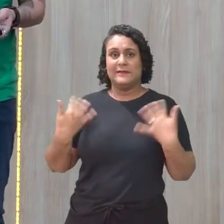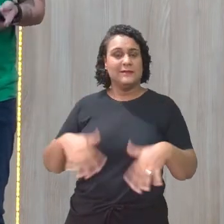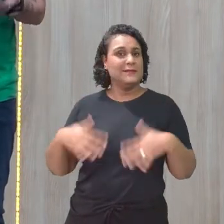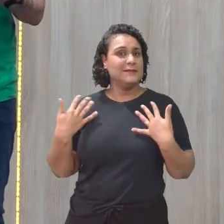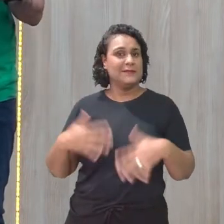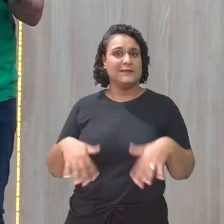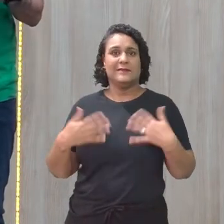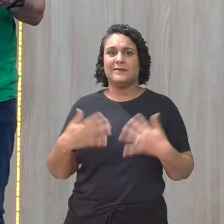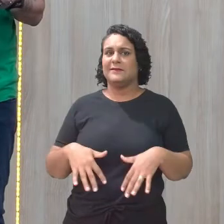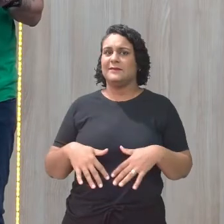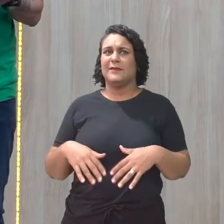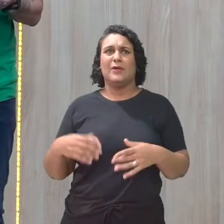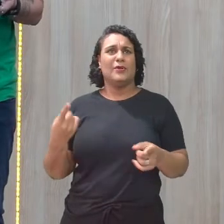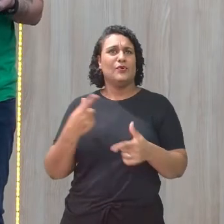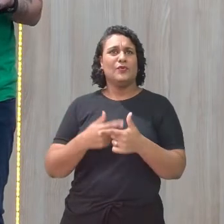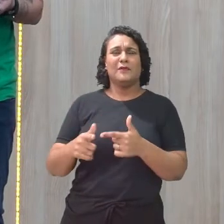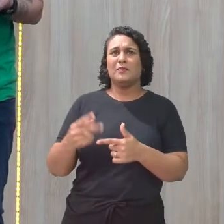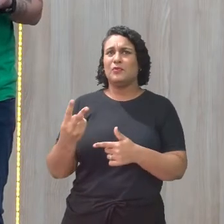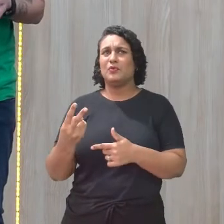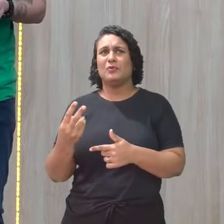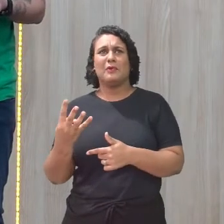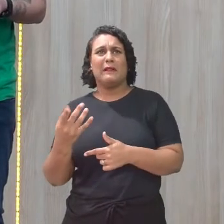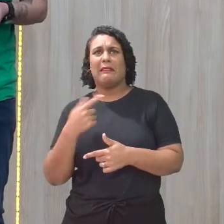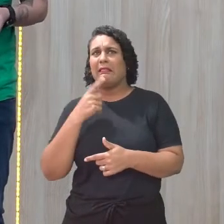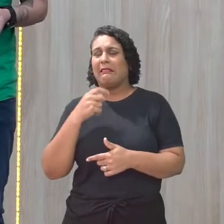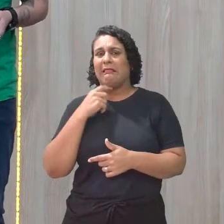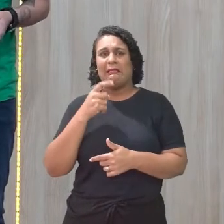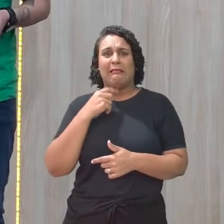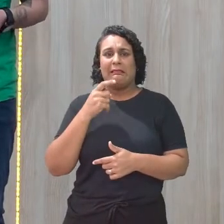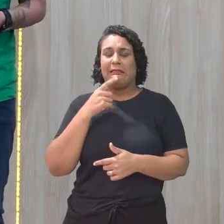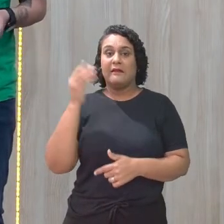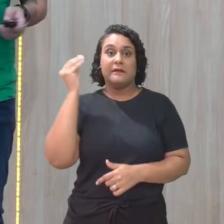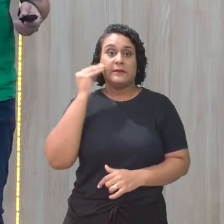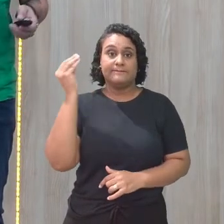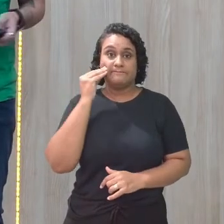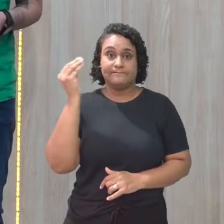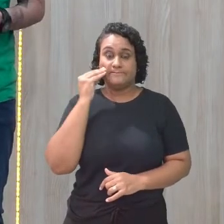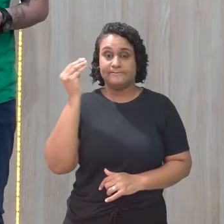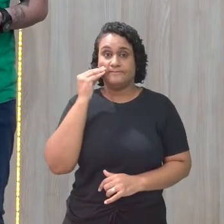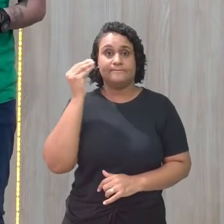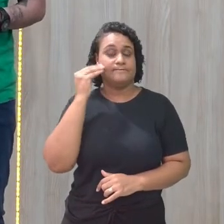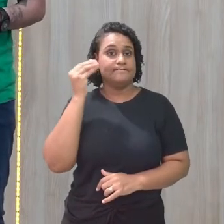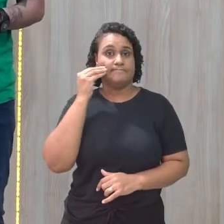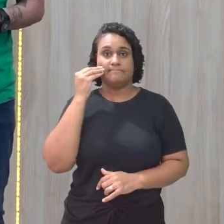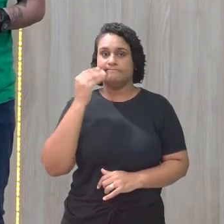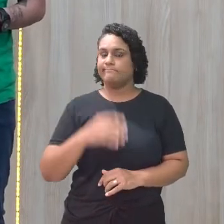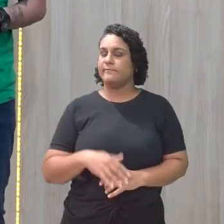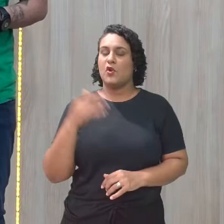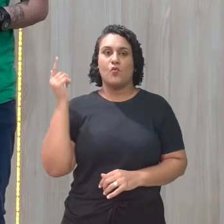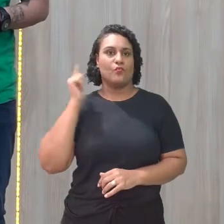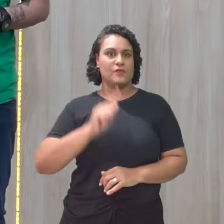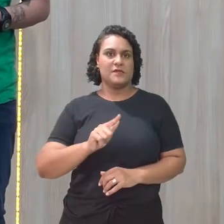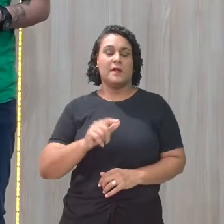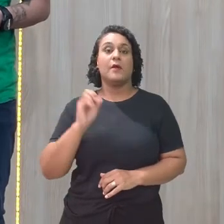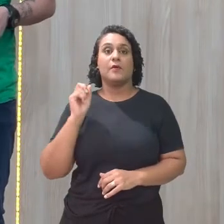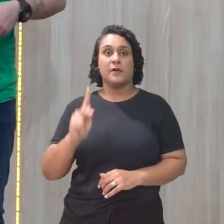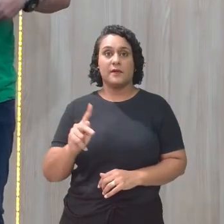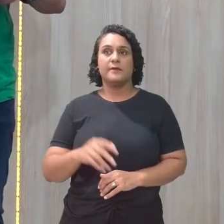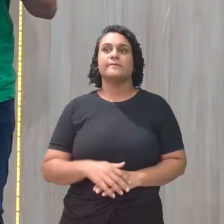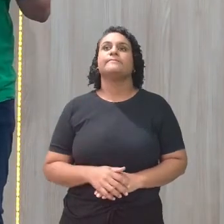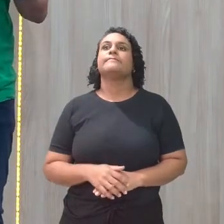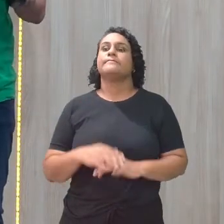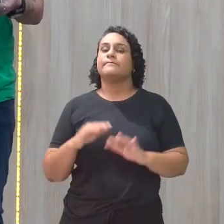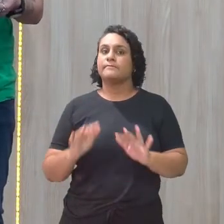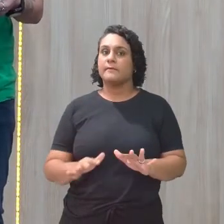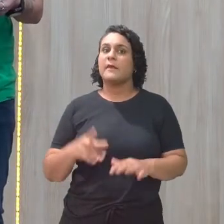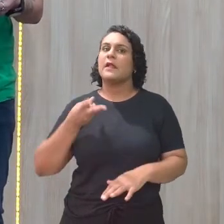se encaixar, não divide por 2, não divide por 3, por 4, por 5, por 11, fica tentando e não dá certo, tá bom? Então,